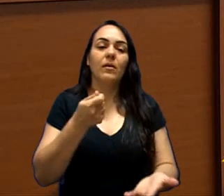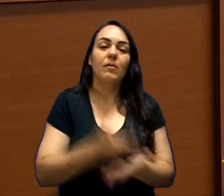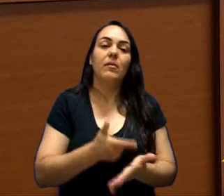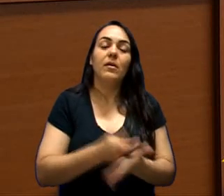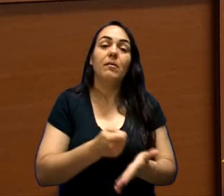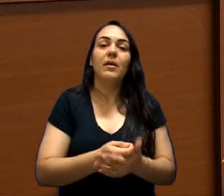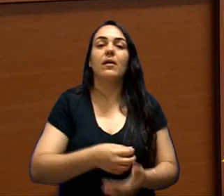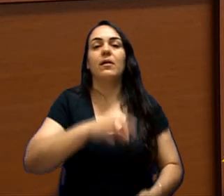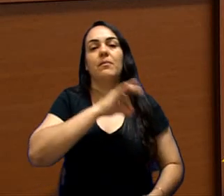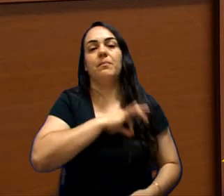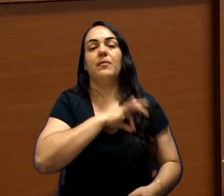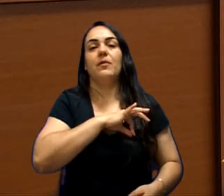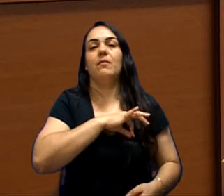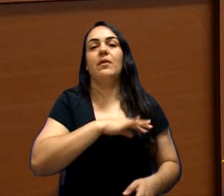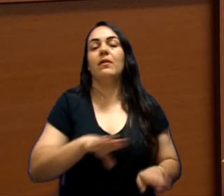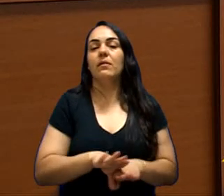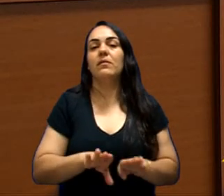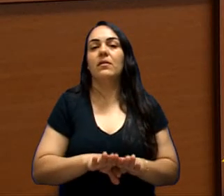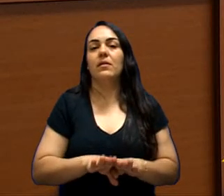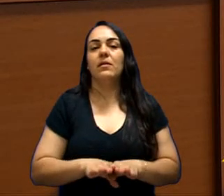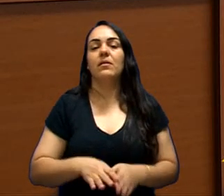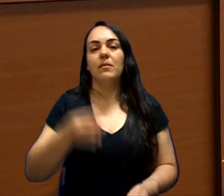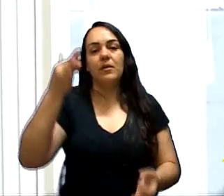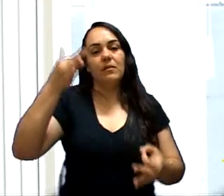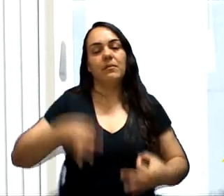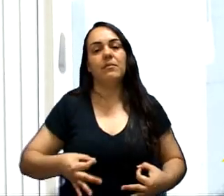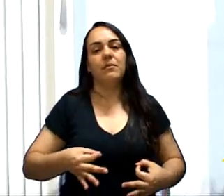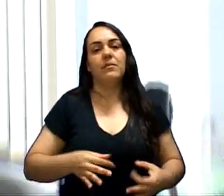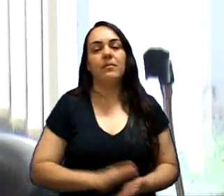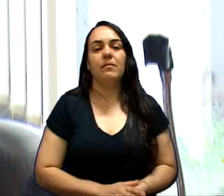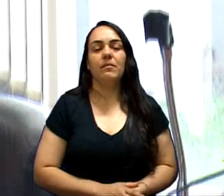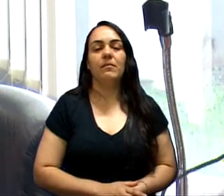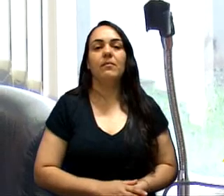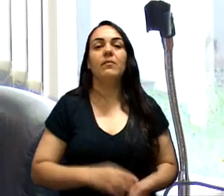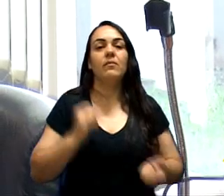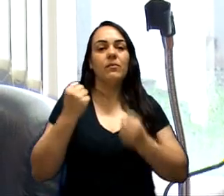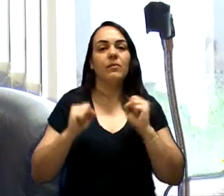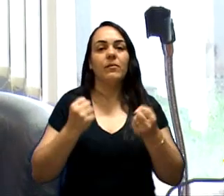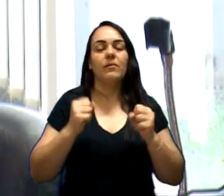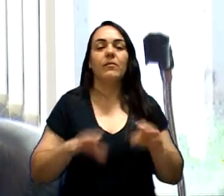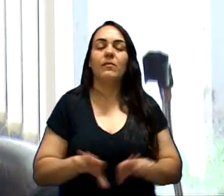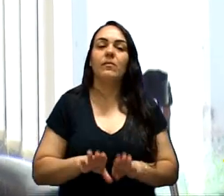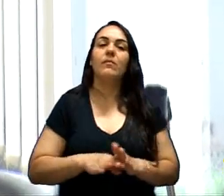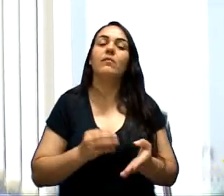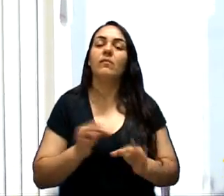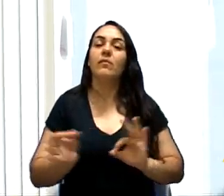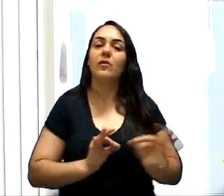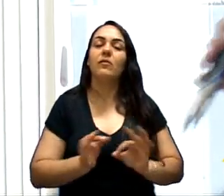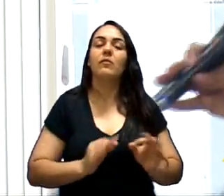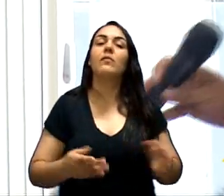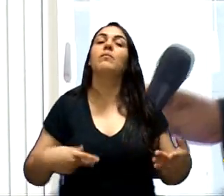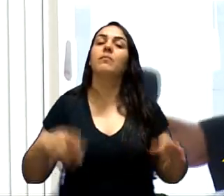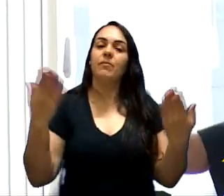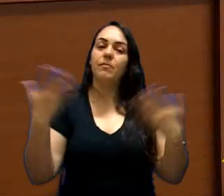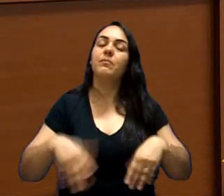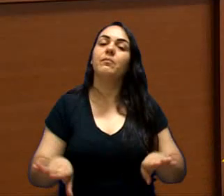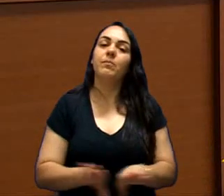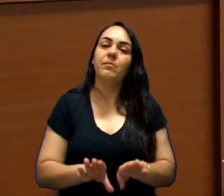folha até 90 dias. Martinez fez isso com as empreiteiras? Fiz agora o projeto de lei, espero que passe nessa casa. Ok.